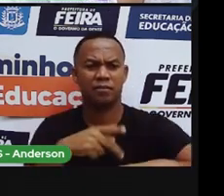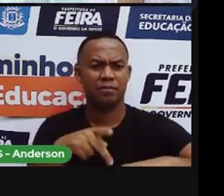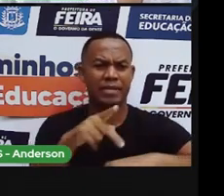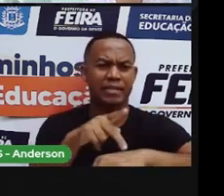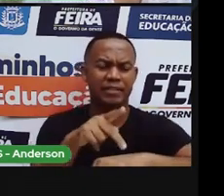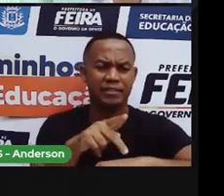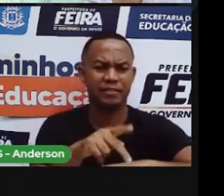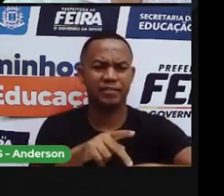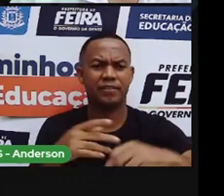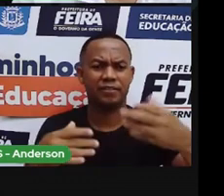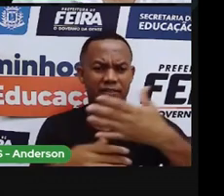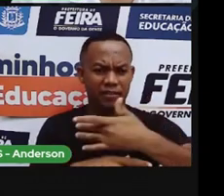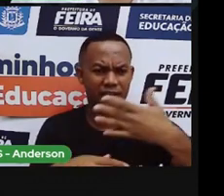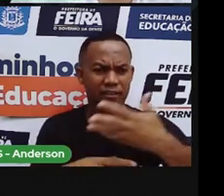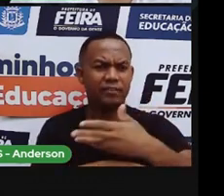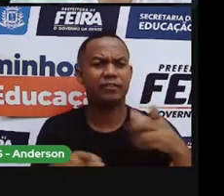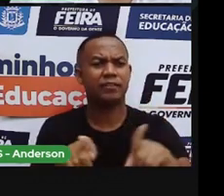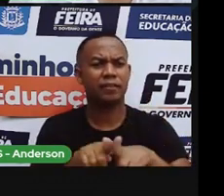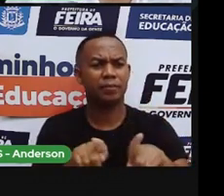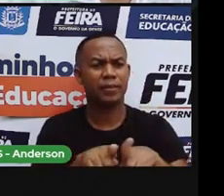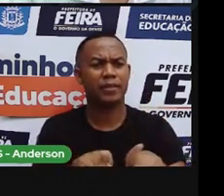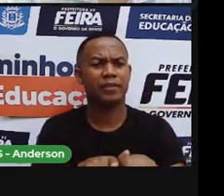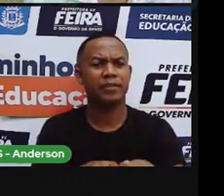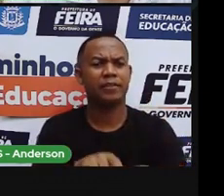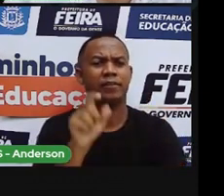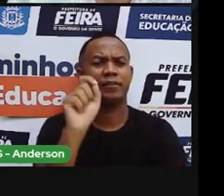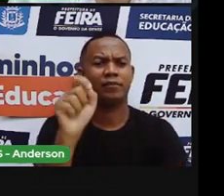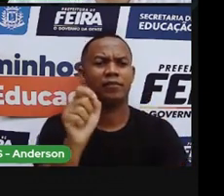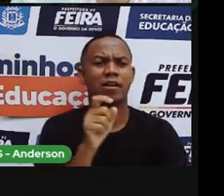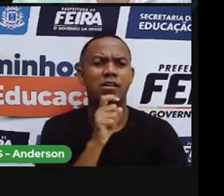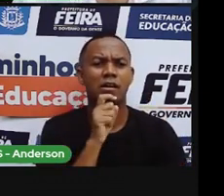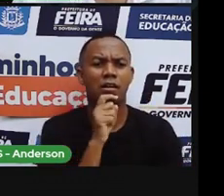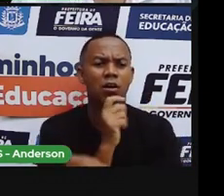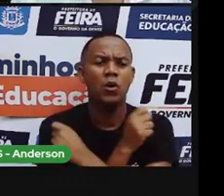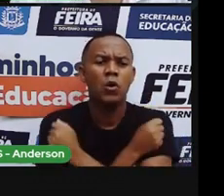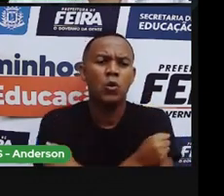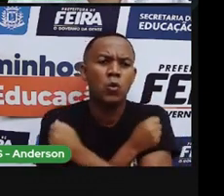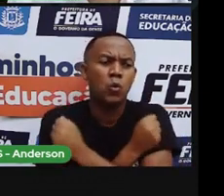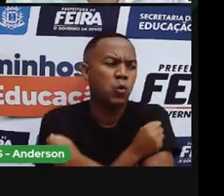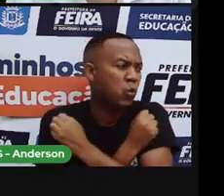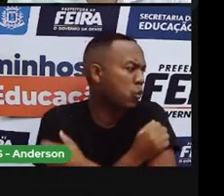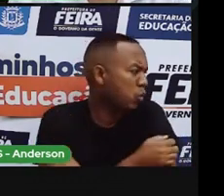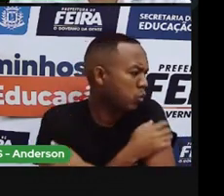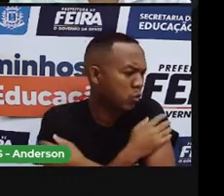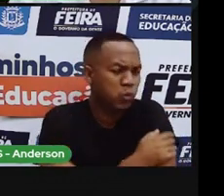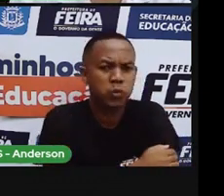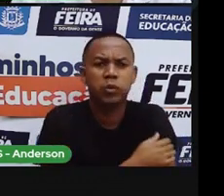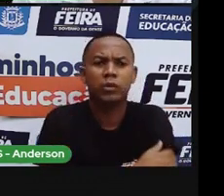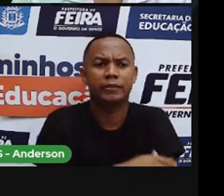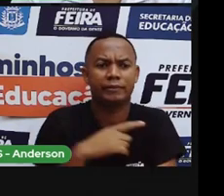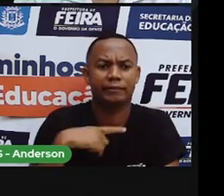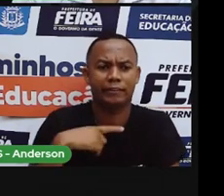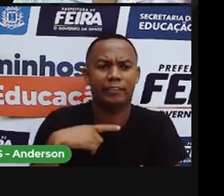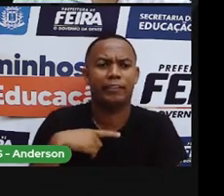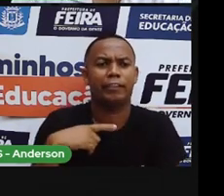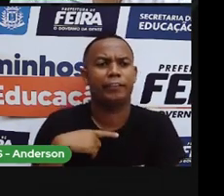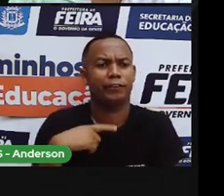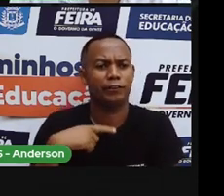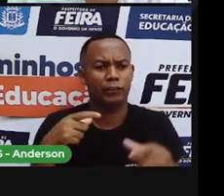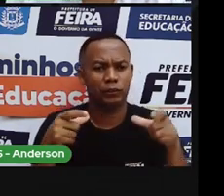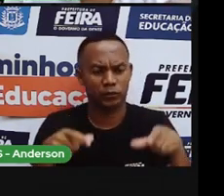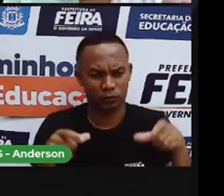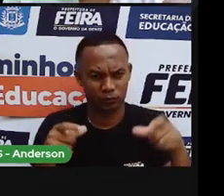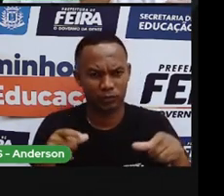temperatura vai abaixo de zero, né? Onde tem neve. Então, o que, que, faz? O que eles fazem? Eles somam